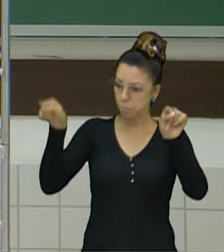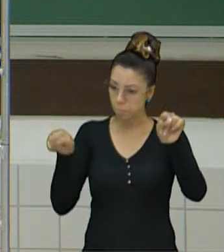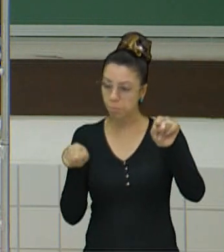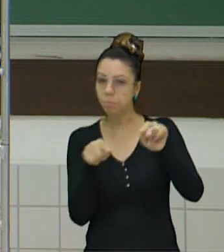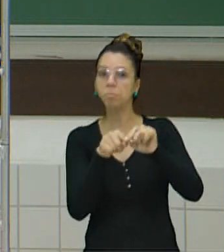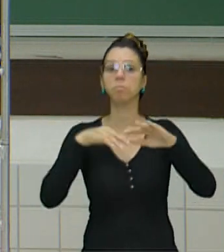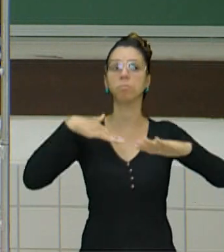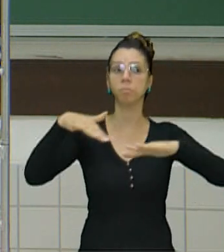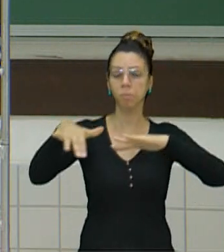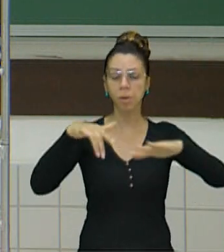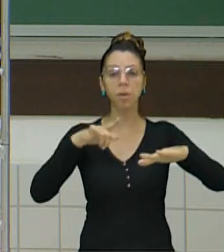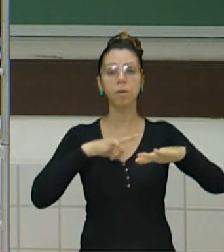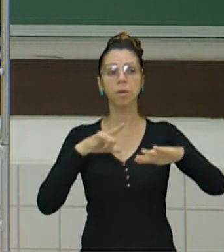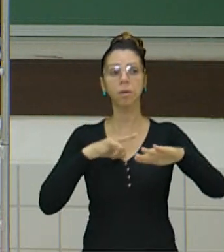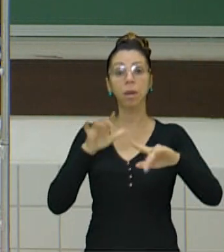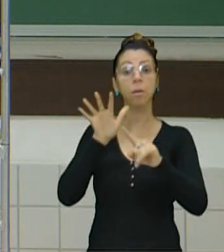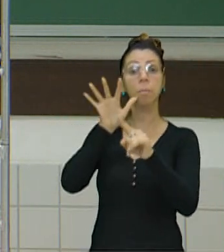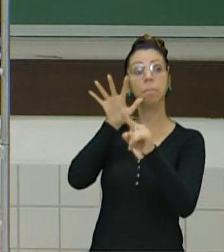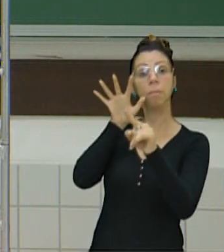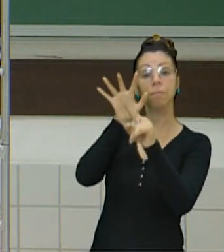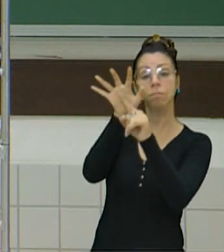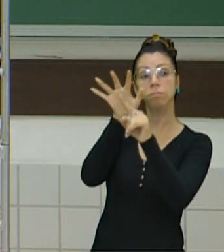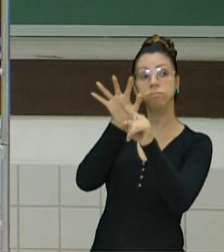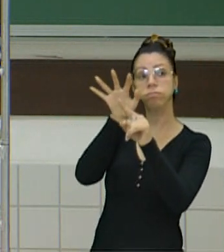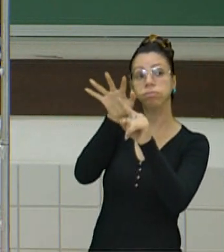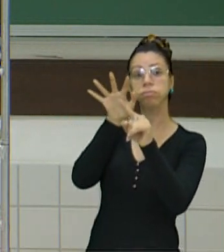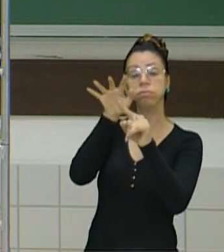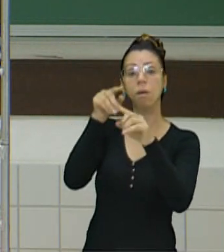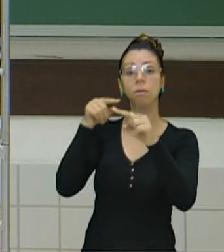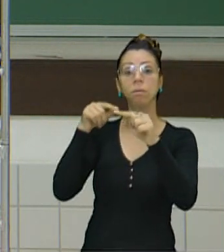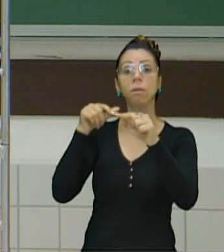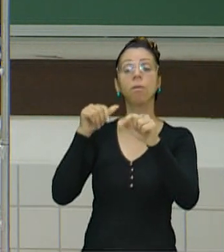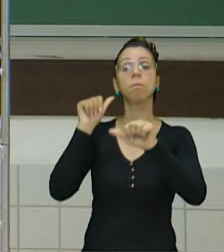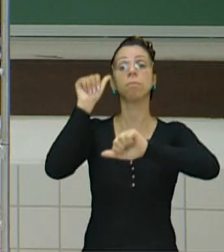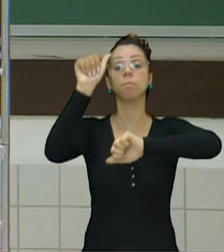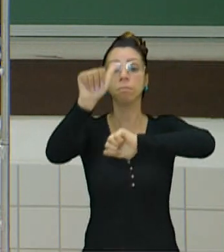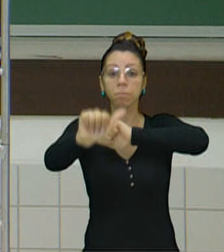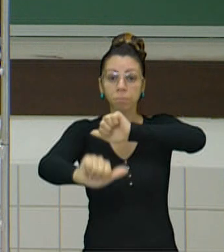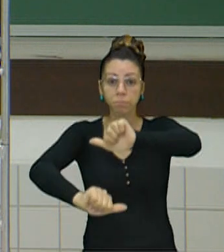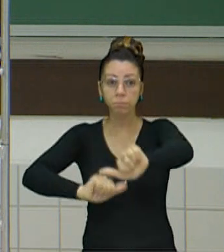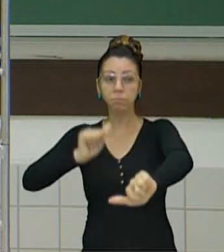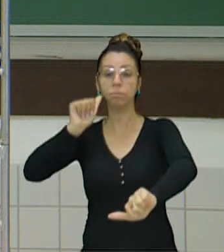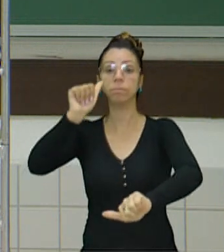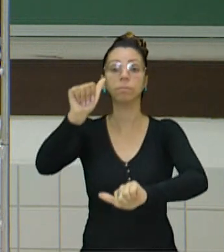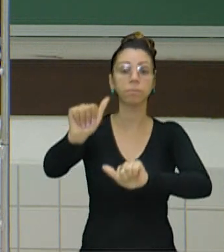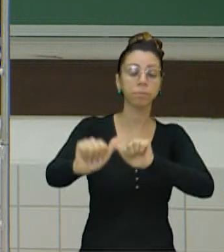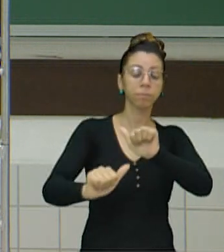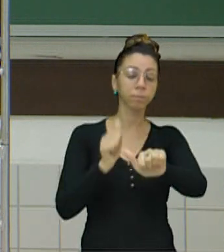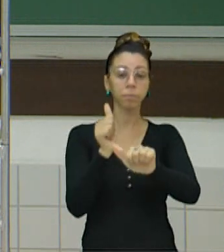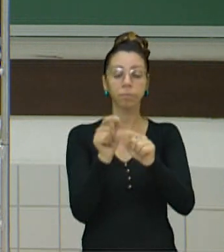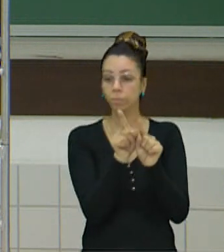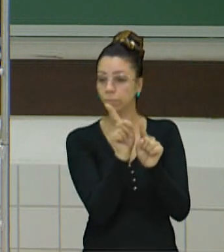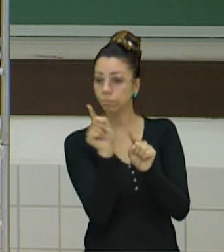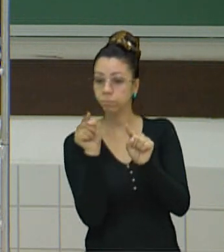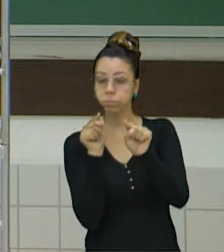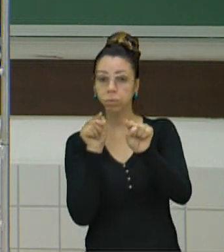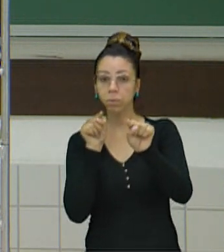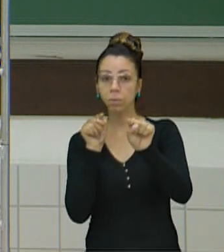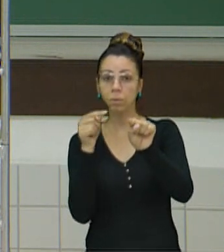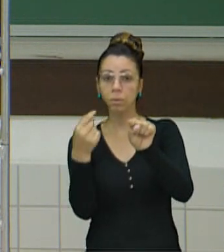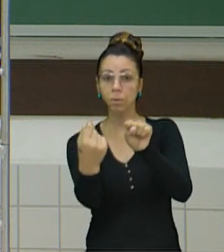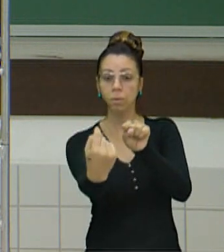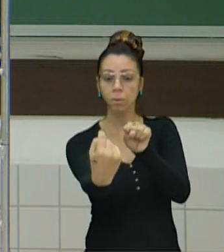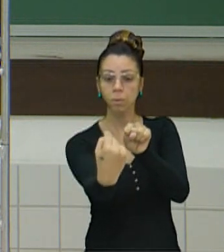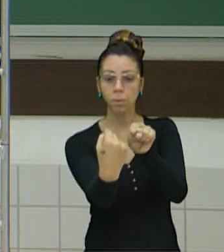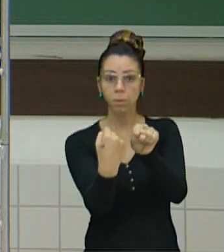circular, existe uma força que está promovendo uma mudança, certo? Na direção e no sentido